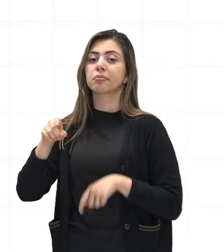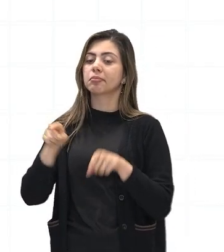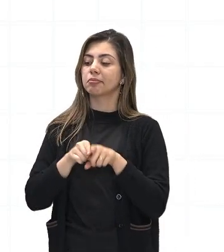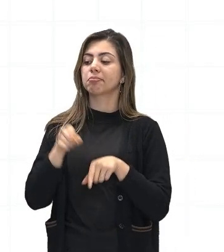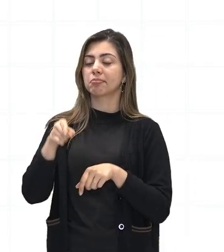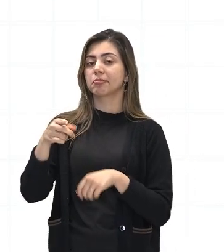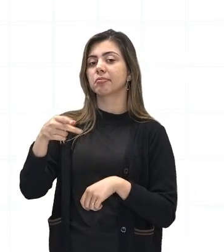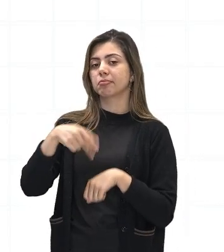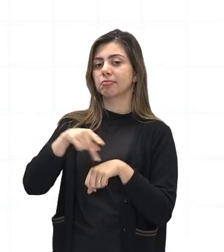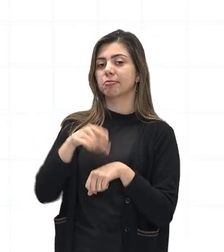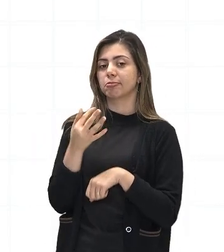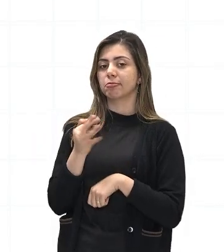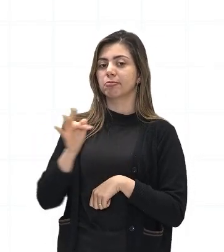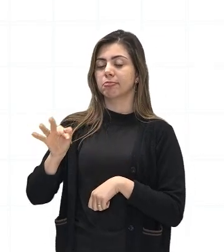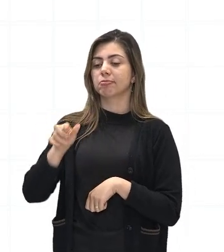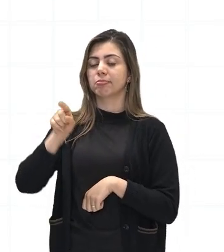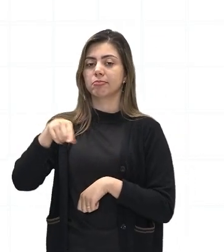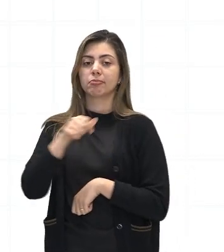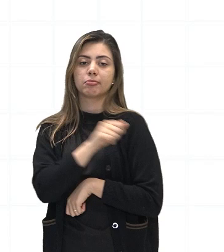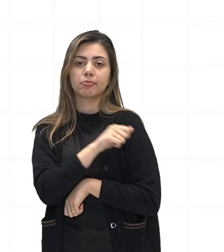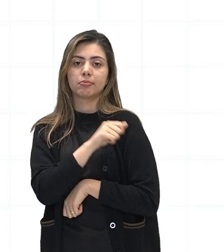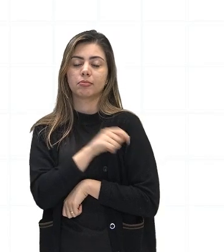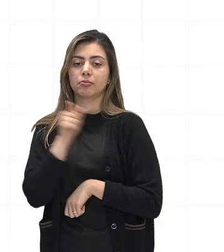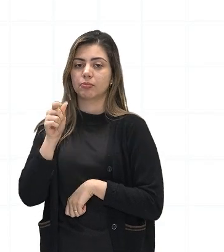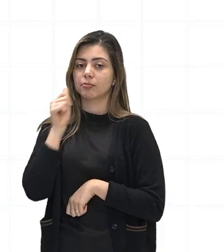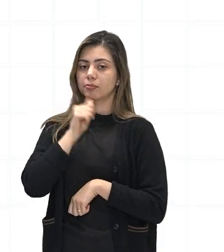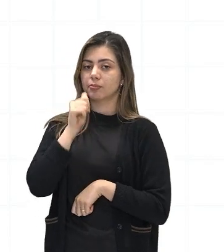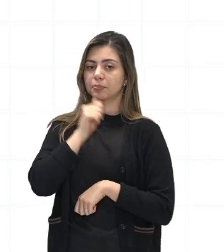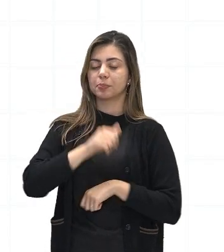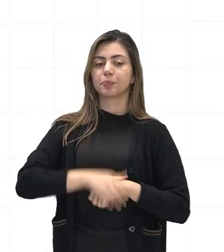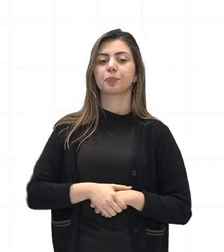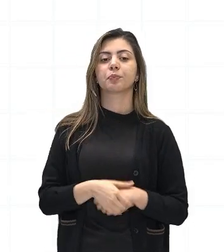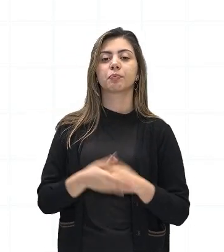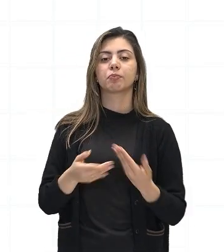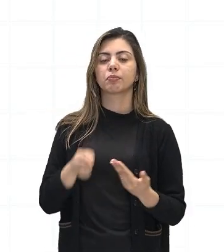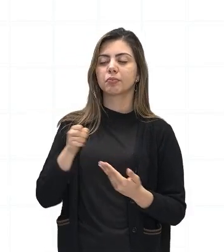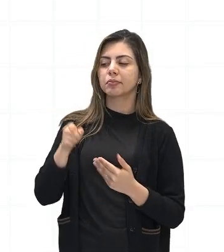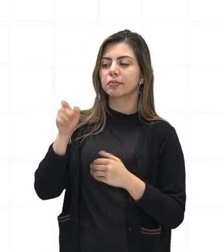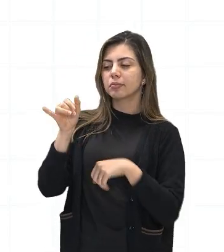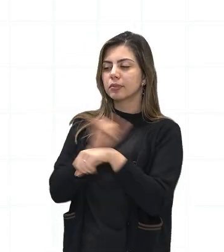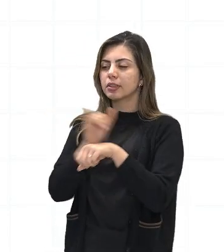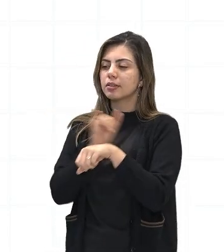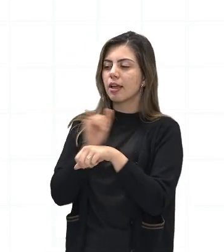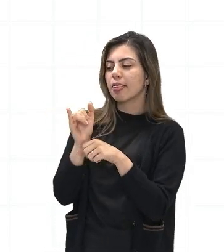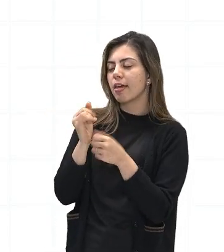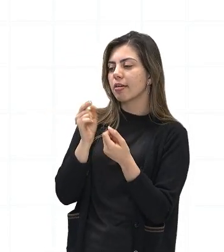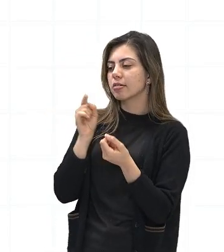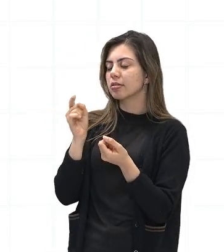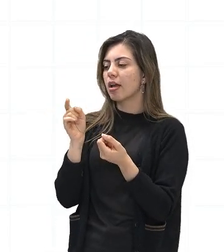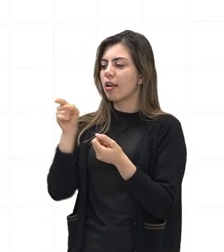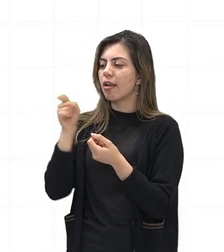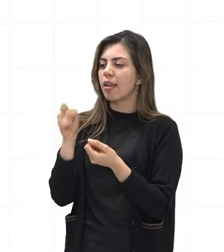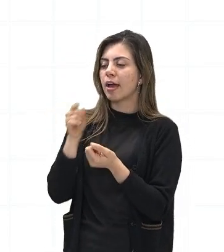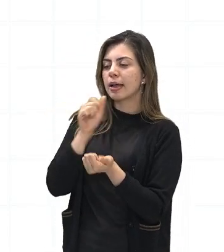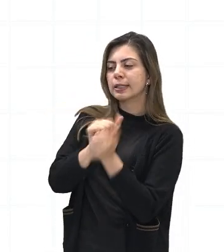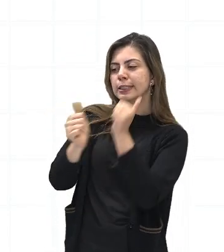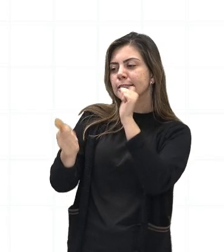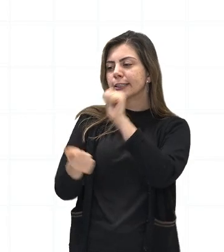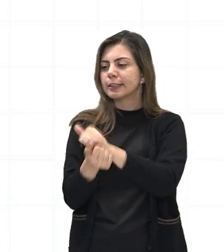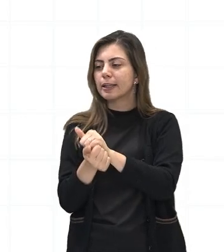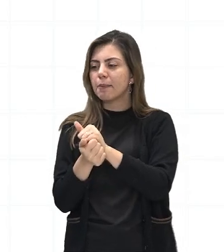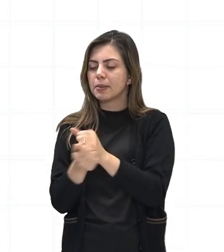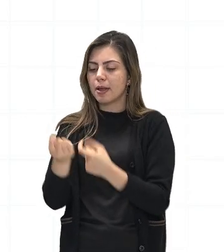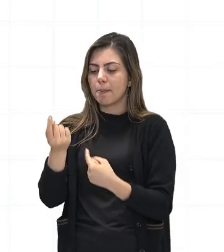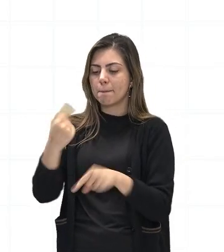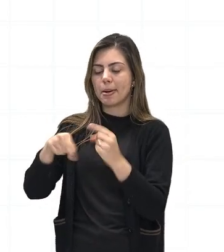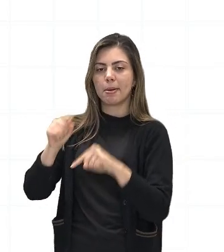ele era aluno, né, da François, e aí ele aprimorou essa ideia, essa técnica que ela começou a desenvolver